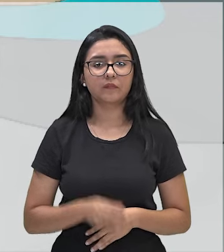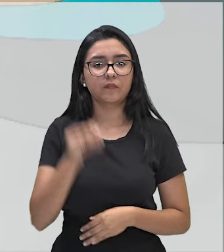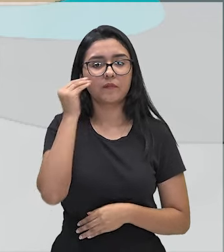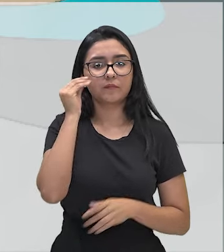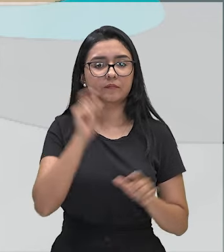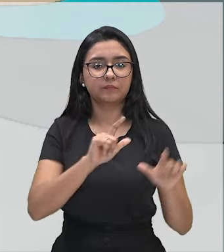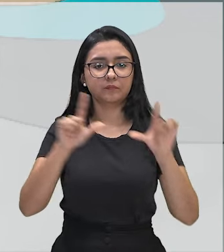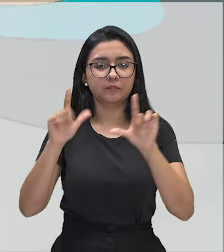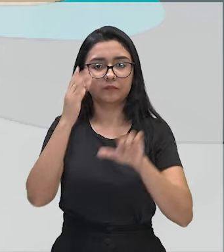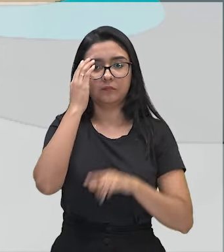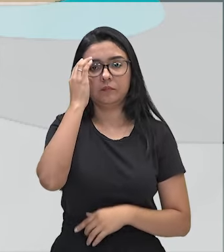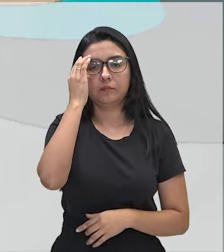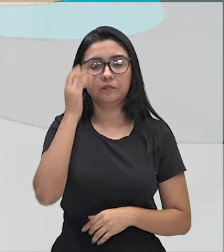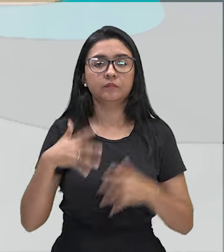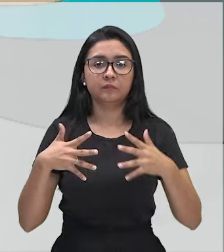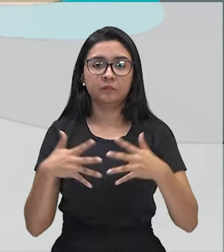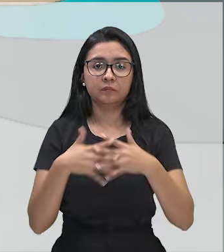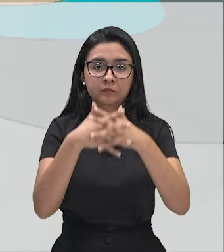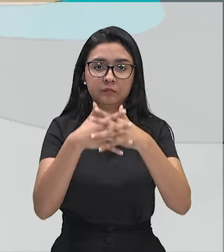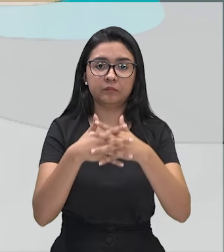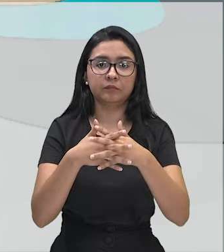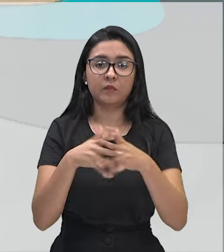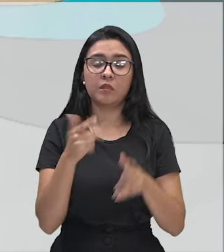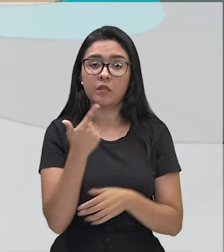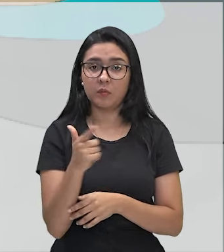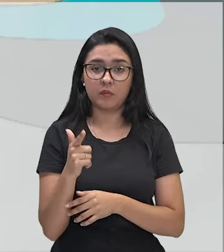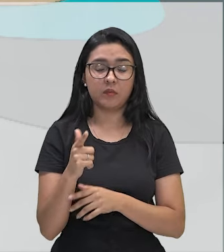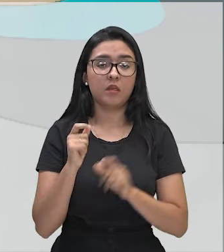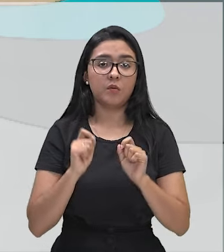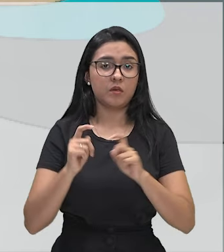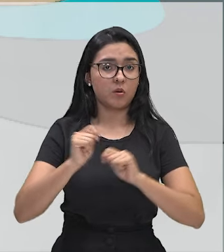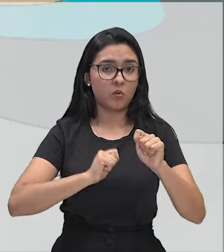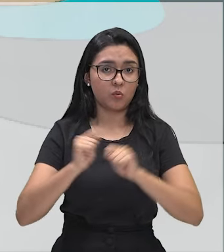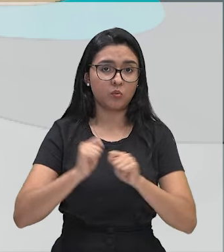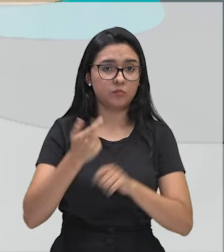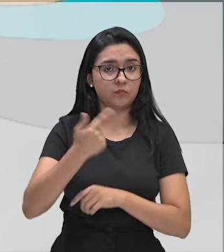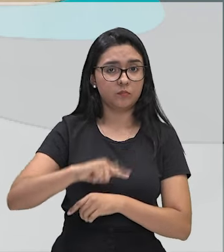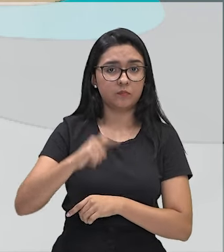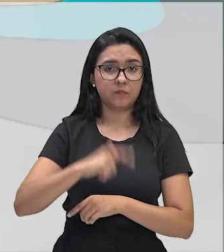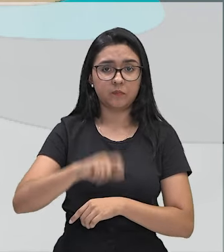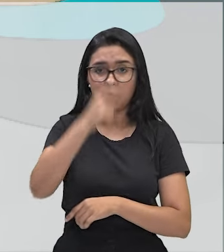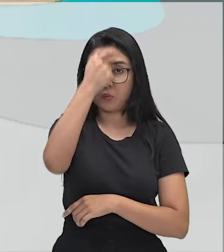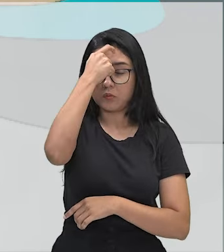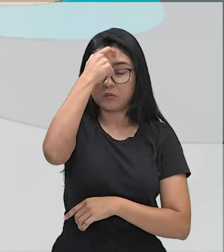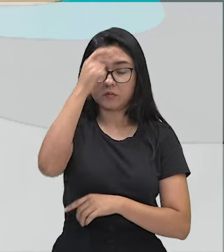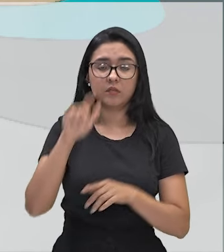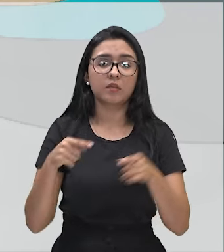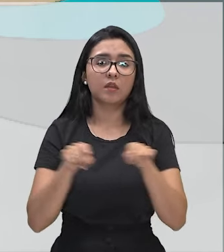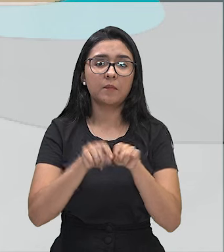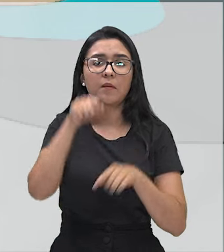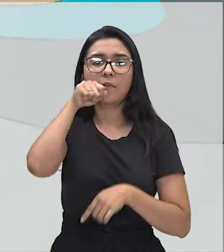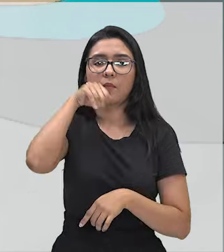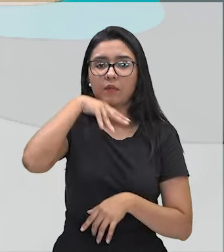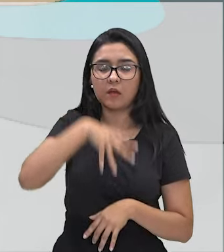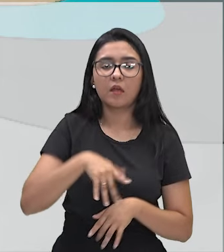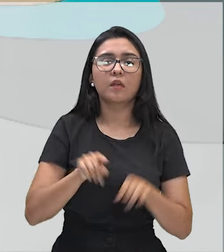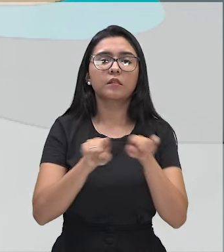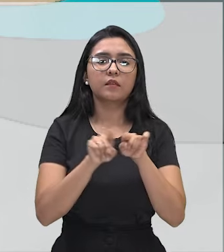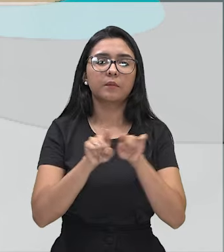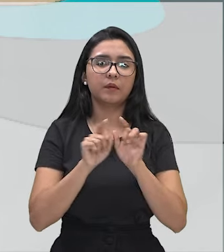abalos musculares involuntários violentos repetitivos inconsciência salivação excessiva